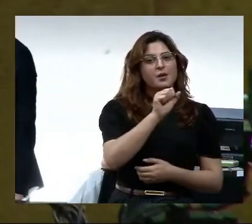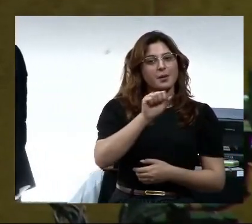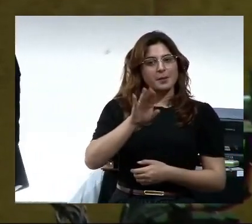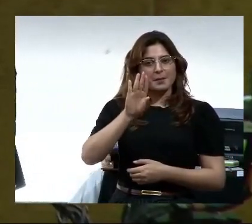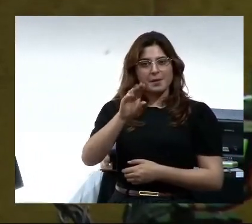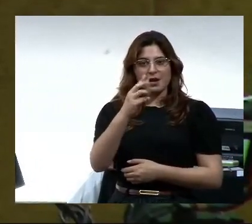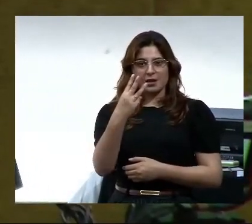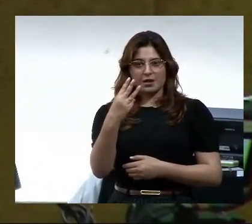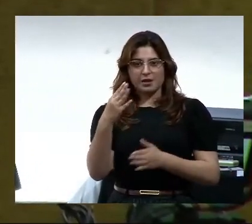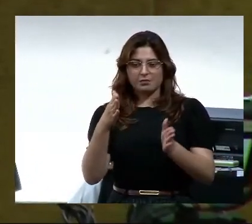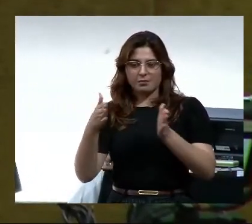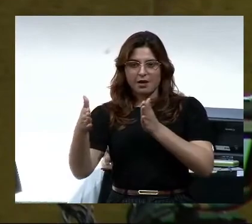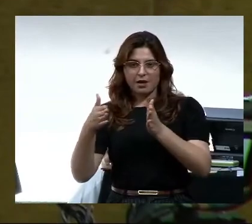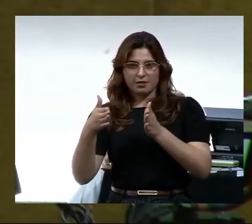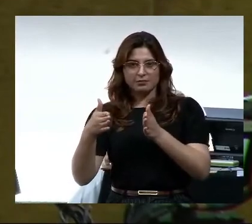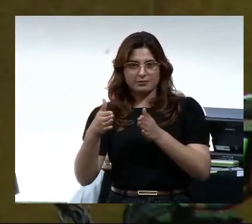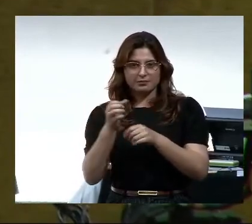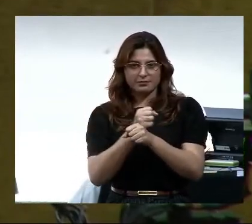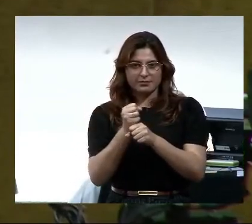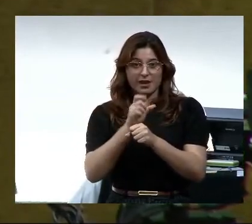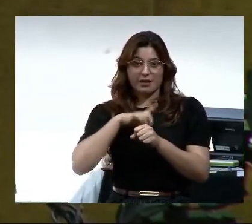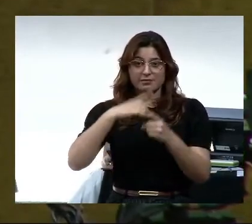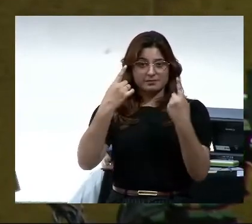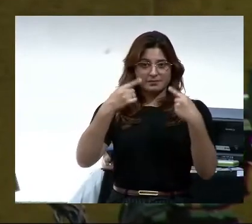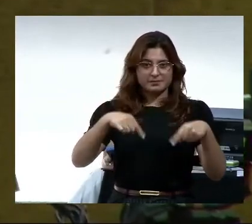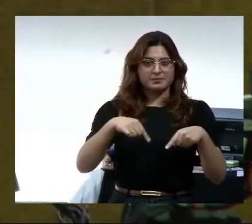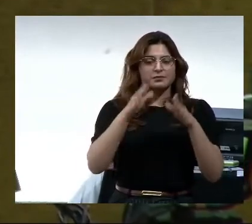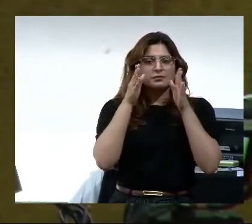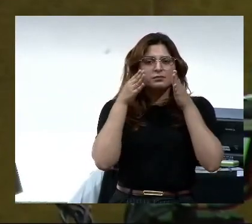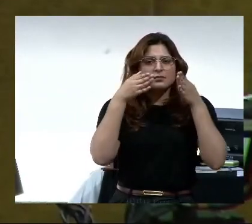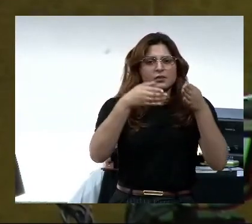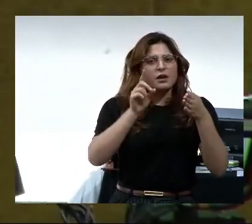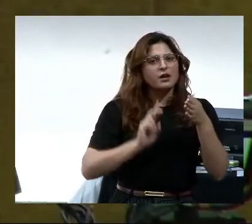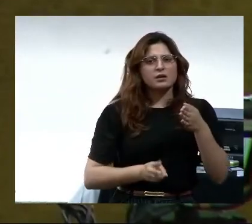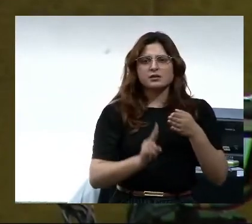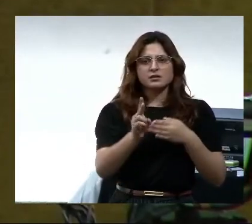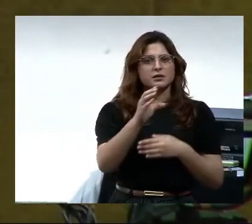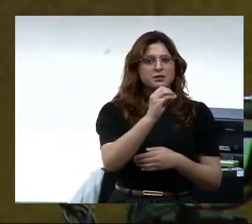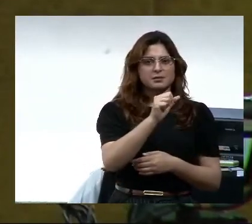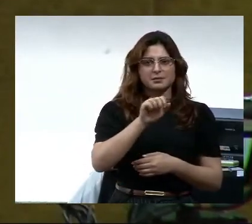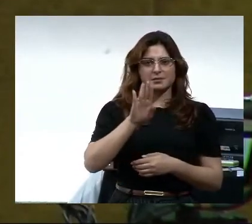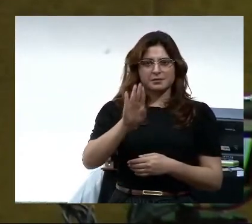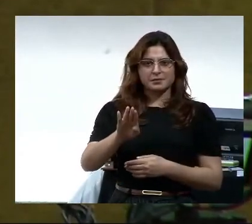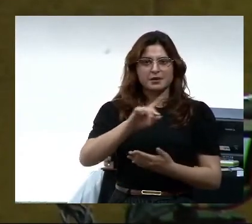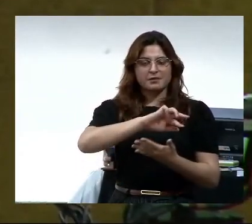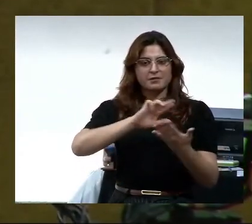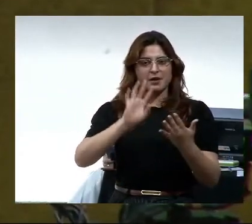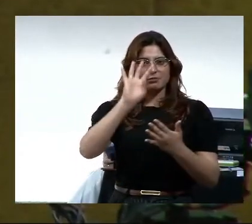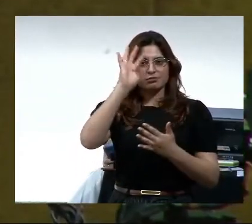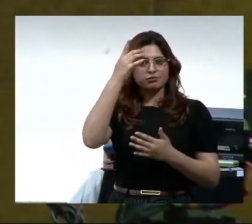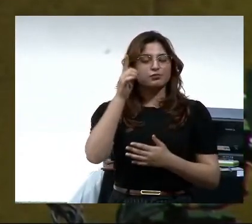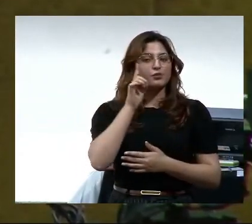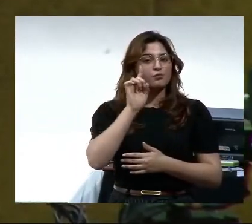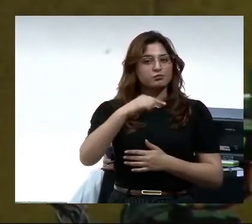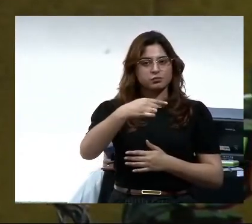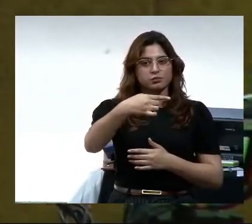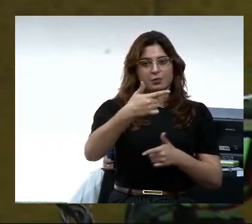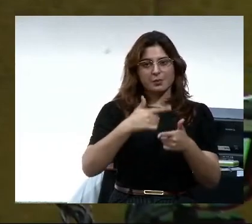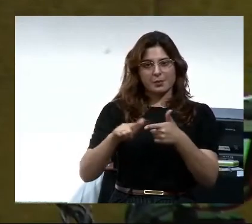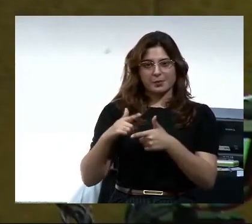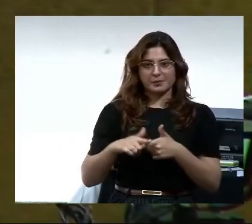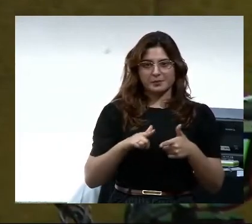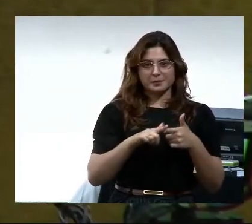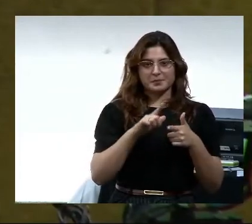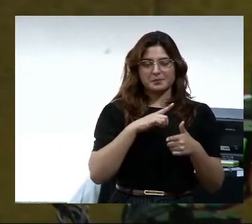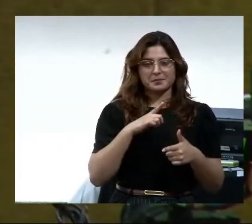um período desafiador. O foco tem sido sempre conduzir a OAB para resolver os problemas do dia a dia da